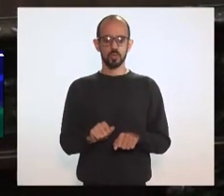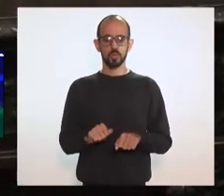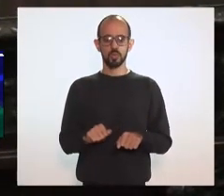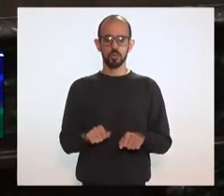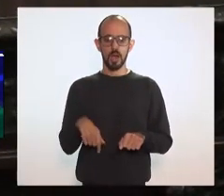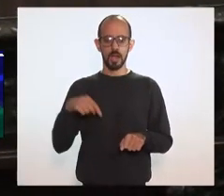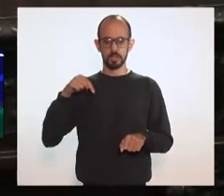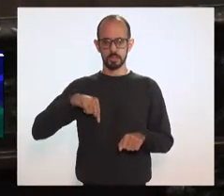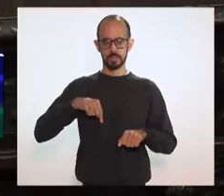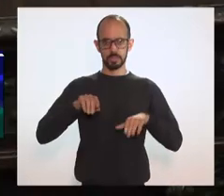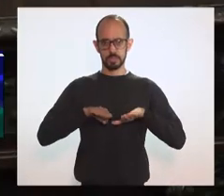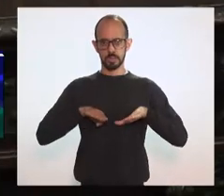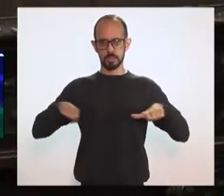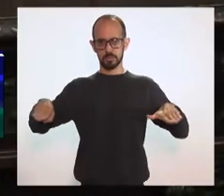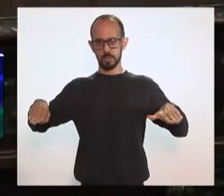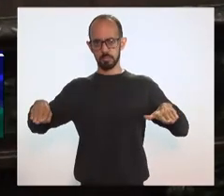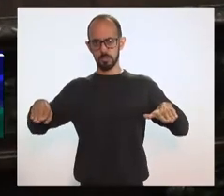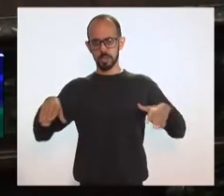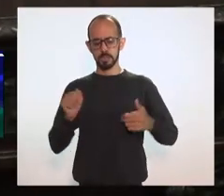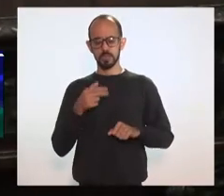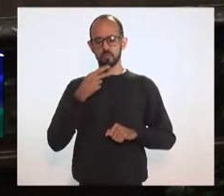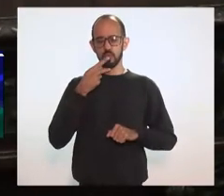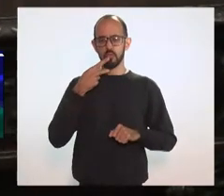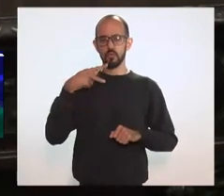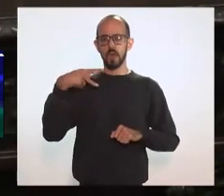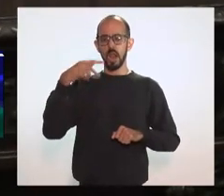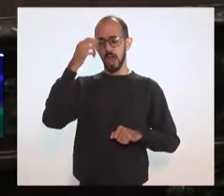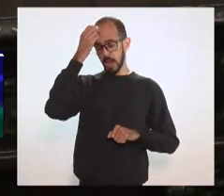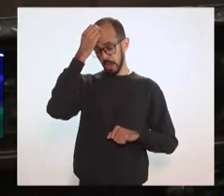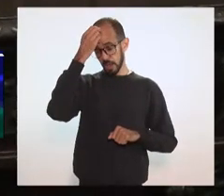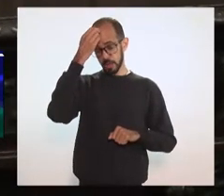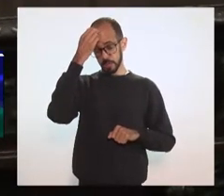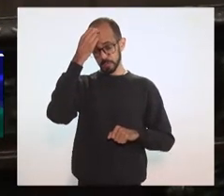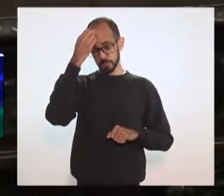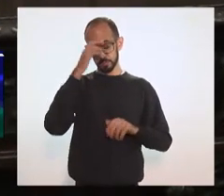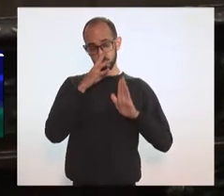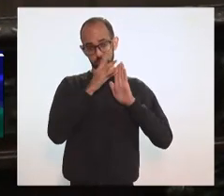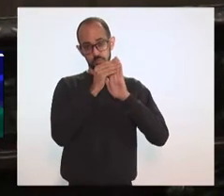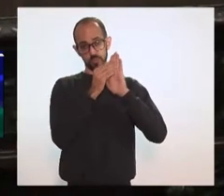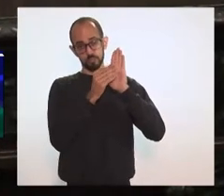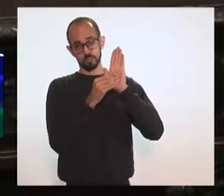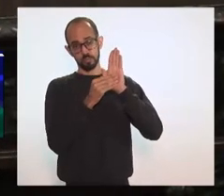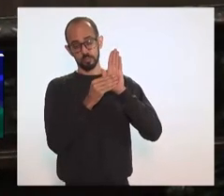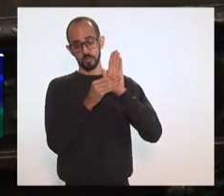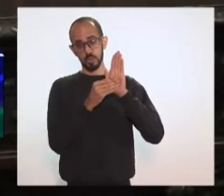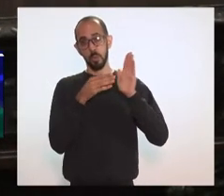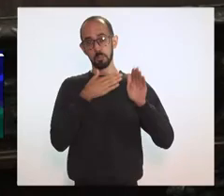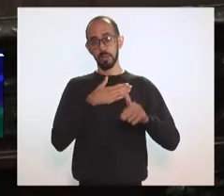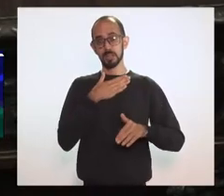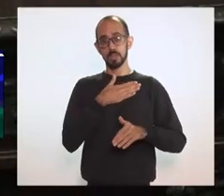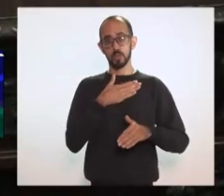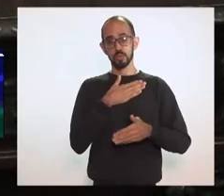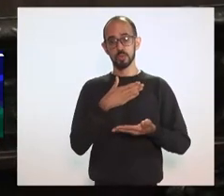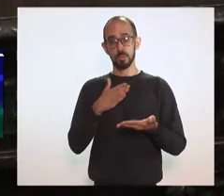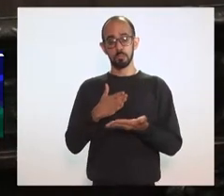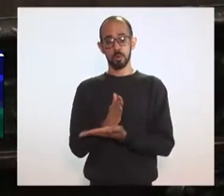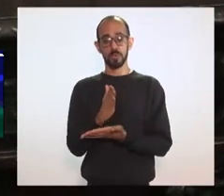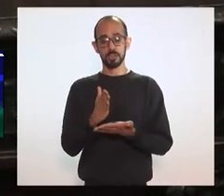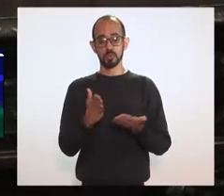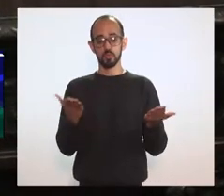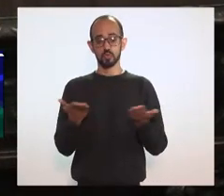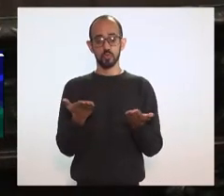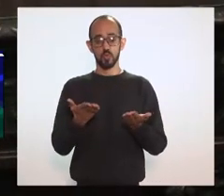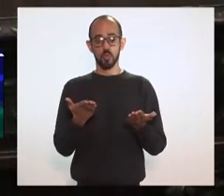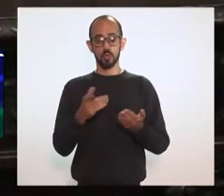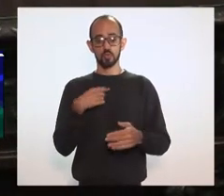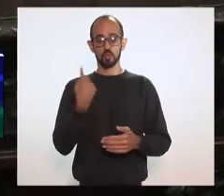da tribuna, fazer um registro prazeroso da aprovação na ordem do dia de hoje do